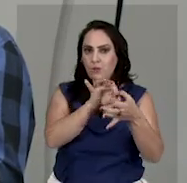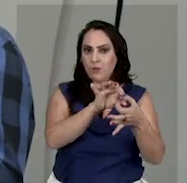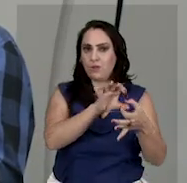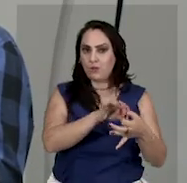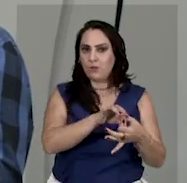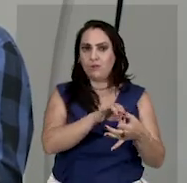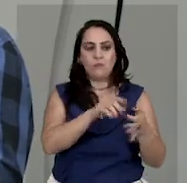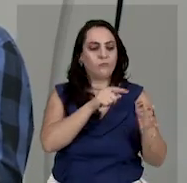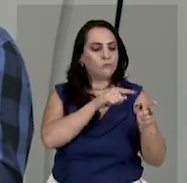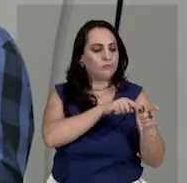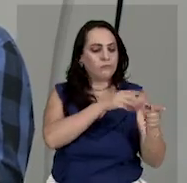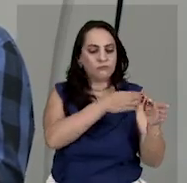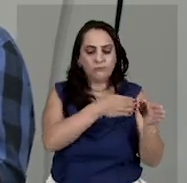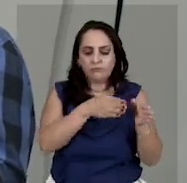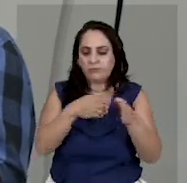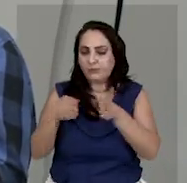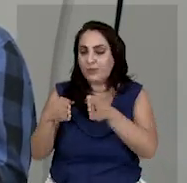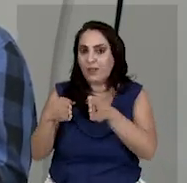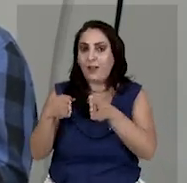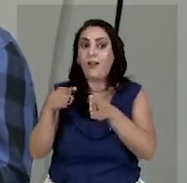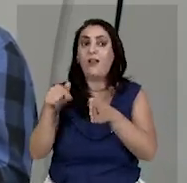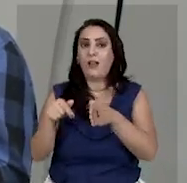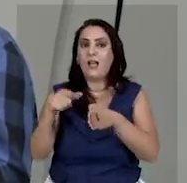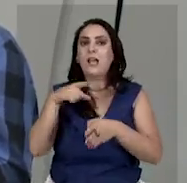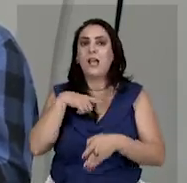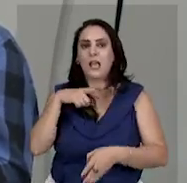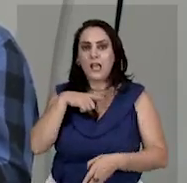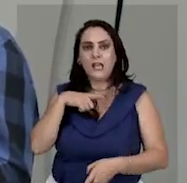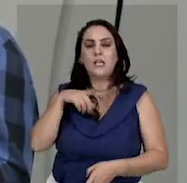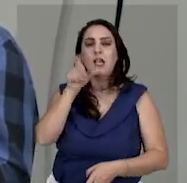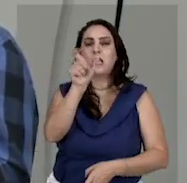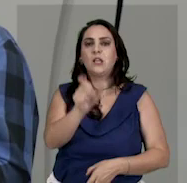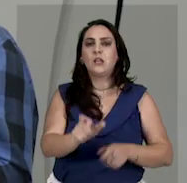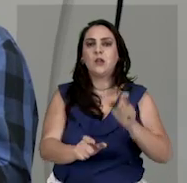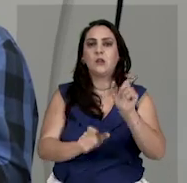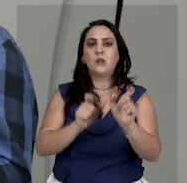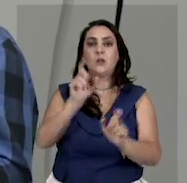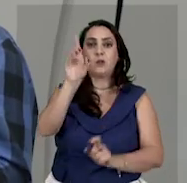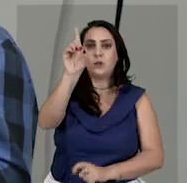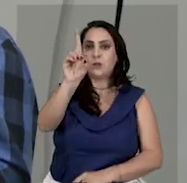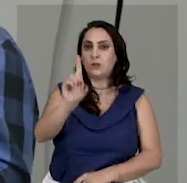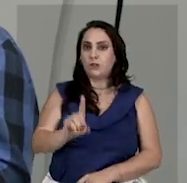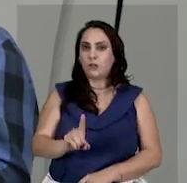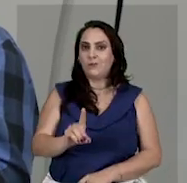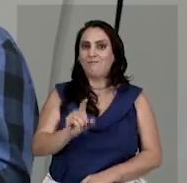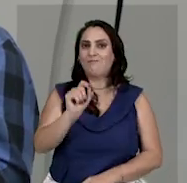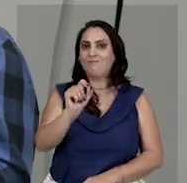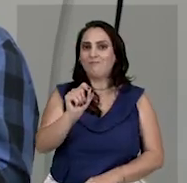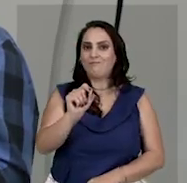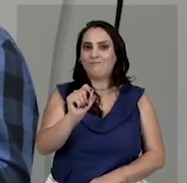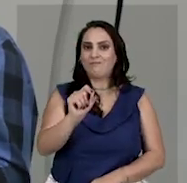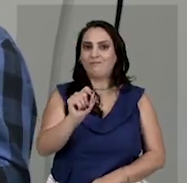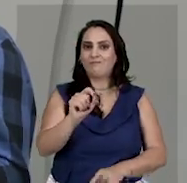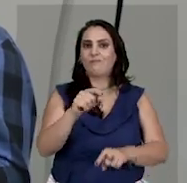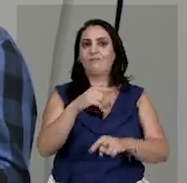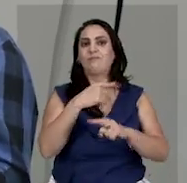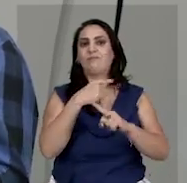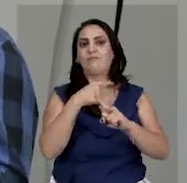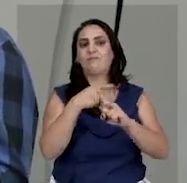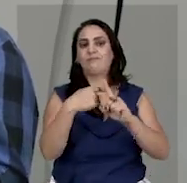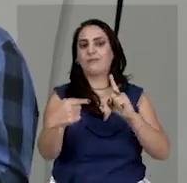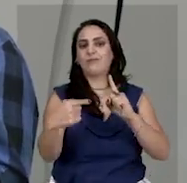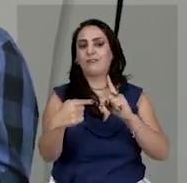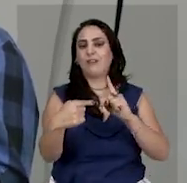existe um período da história que as pessoas com deficiência, elas eram eliminadas, elas eram sacrificadas. Ainda hoje,